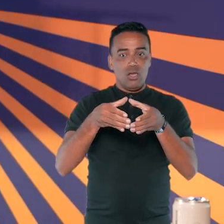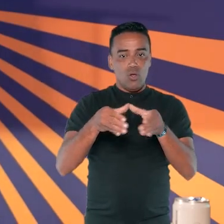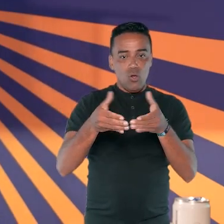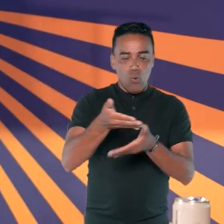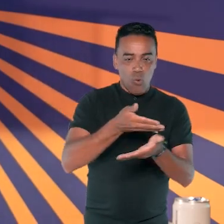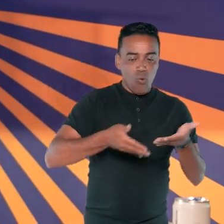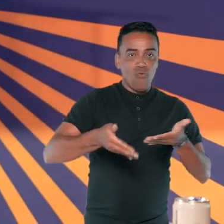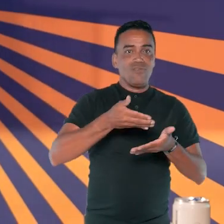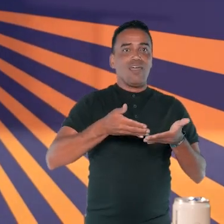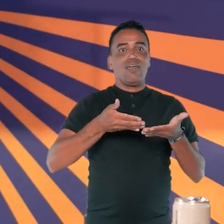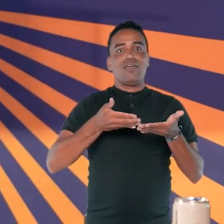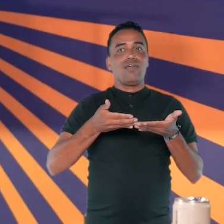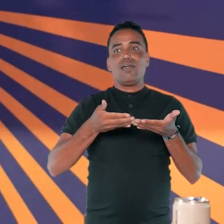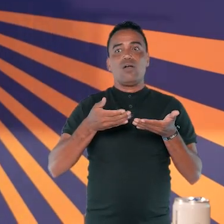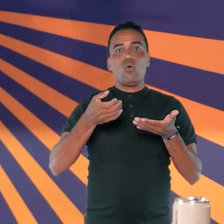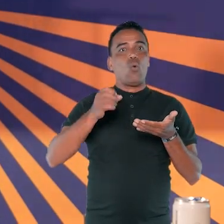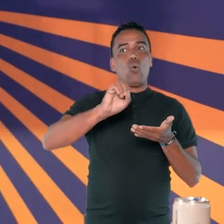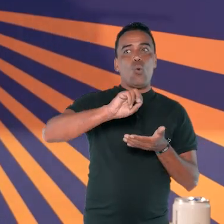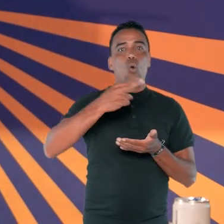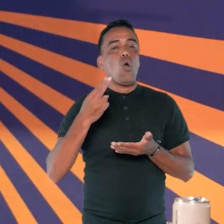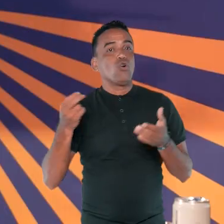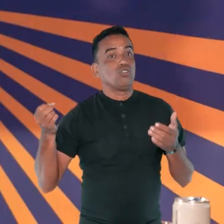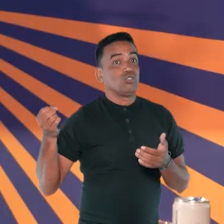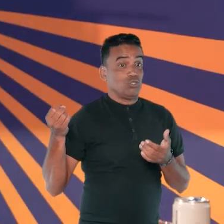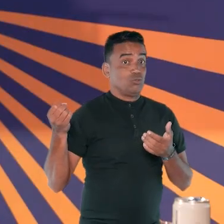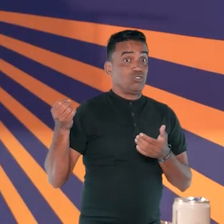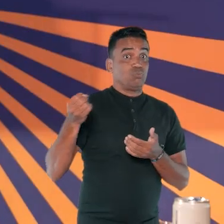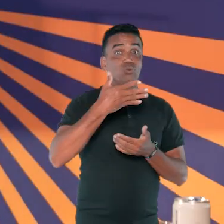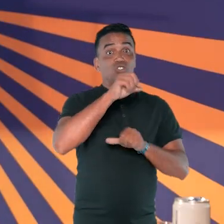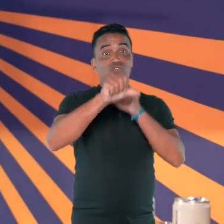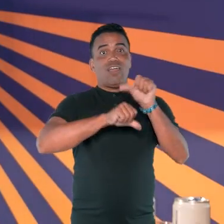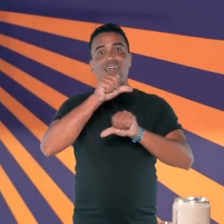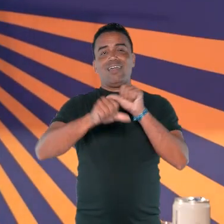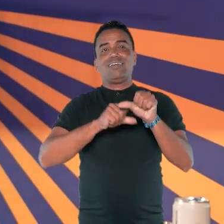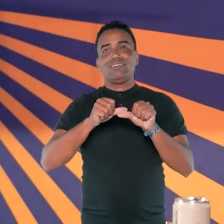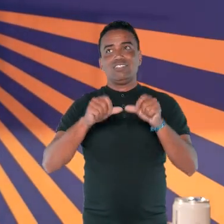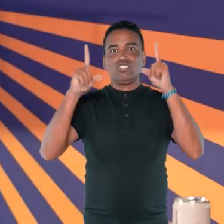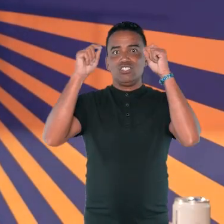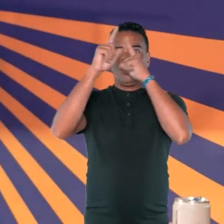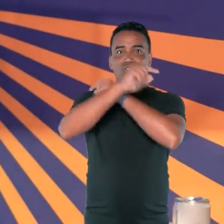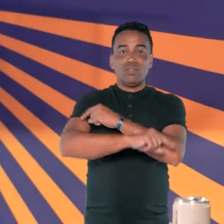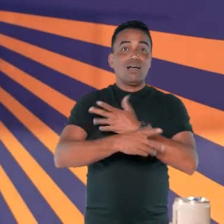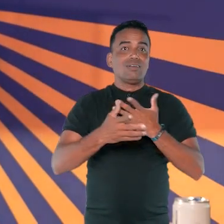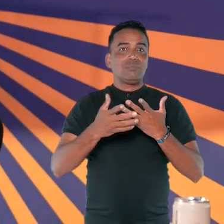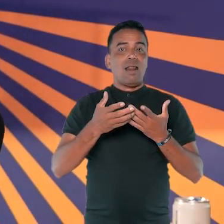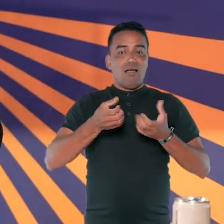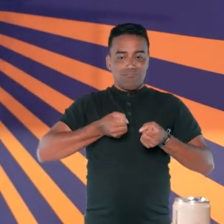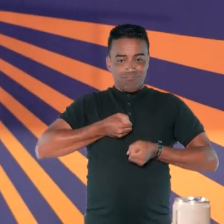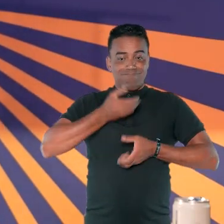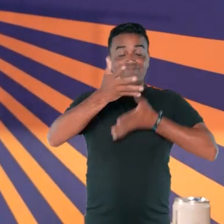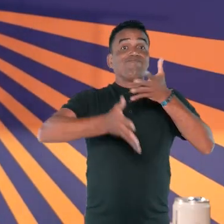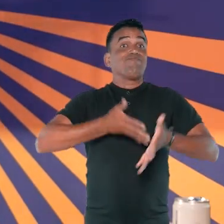de contracenar, de ter no cenário da sua vida uma existência de dificuldades para poder se expressar, para